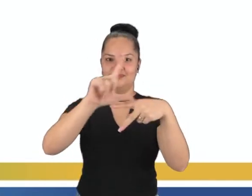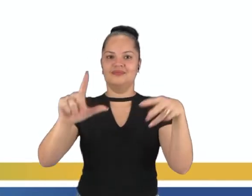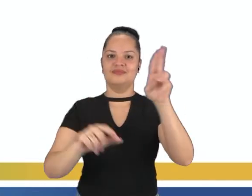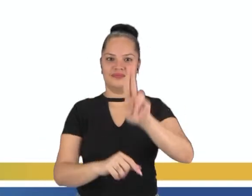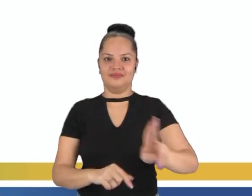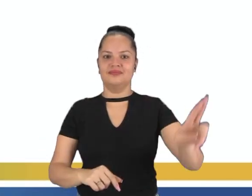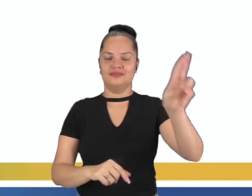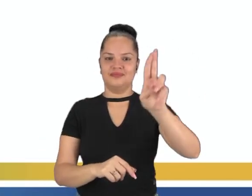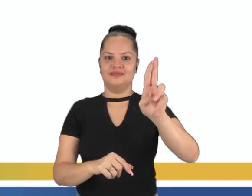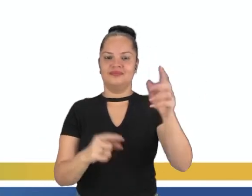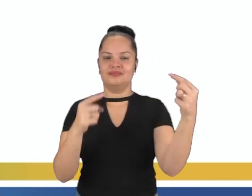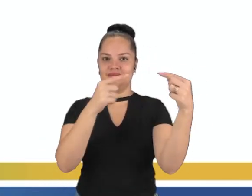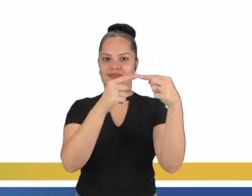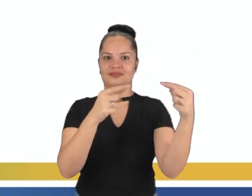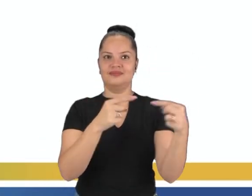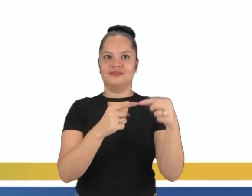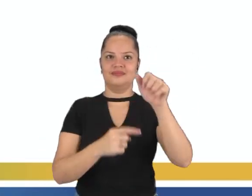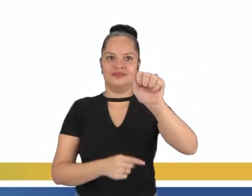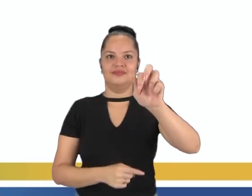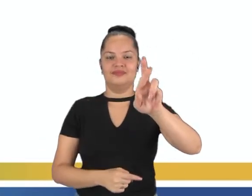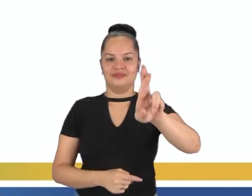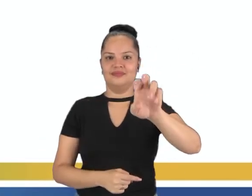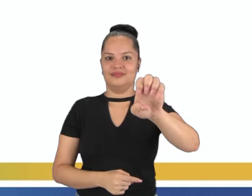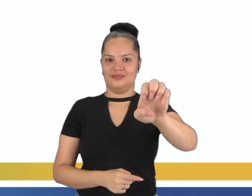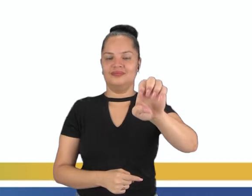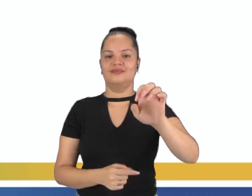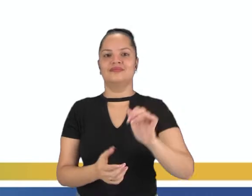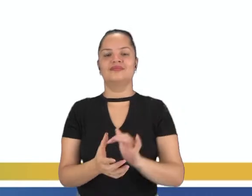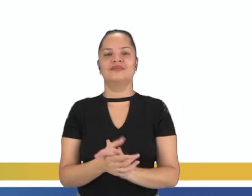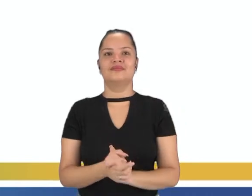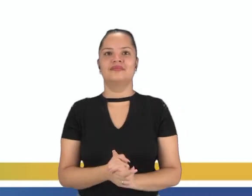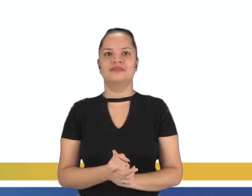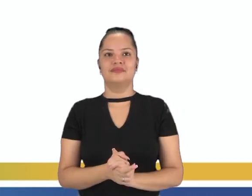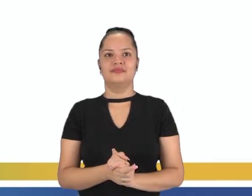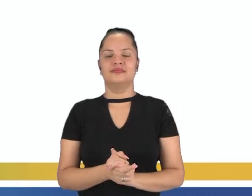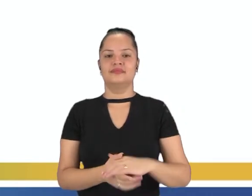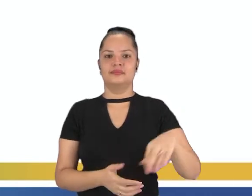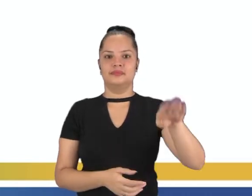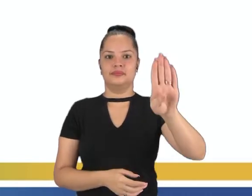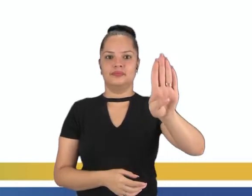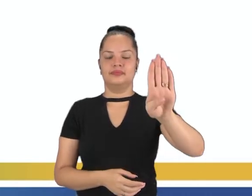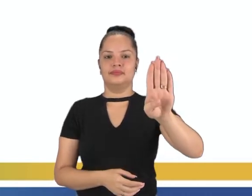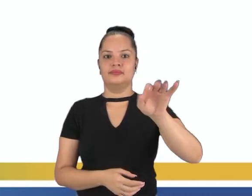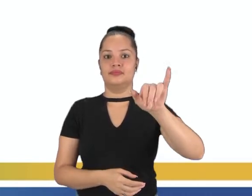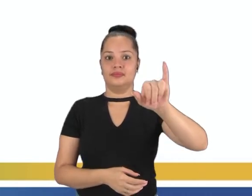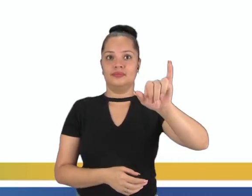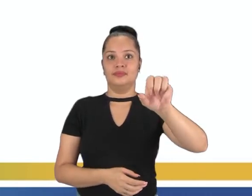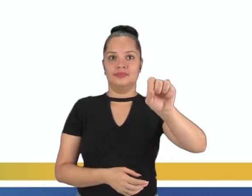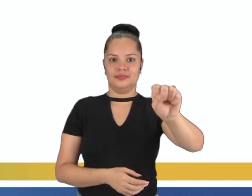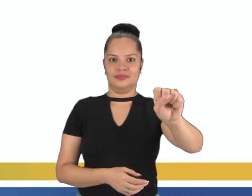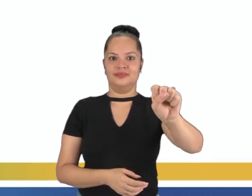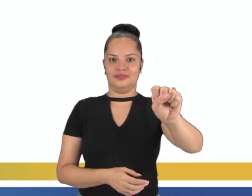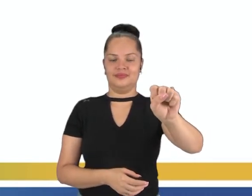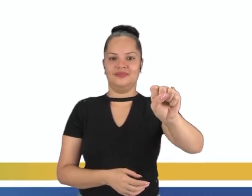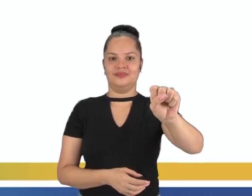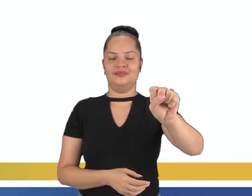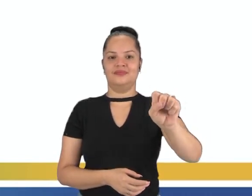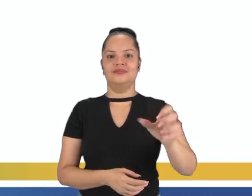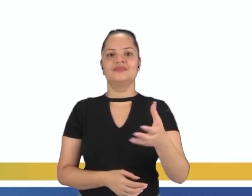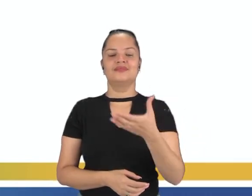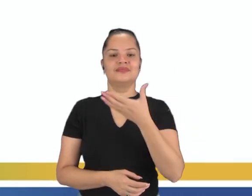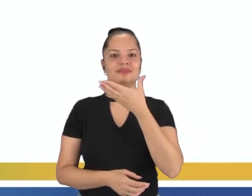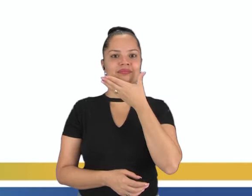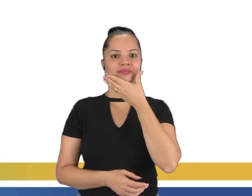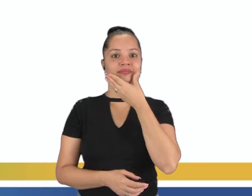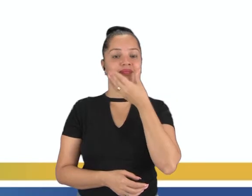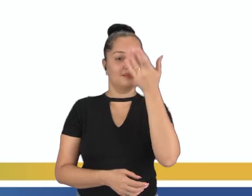are. A, existem alunos jogando jogos. Letra B, there is a boy studying English.